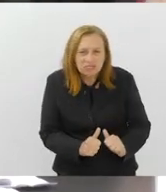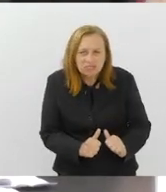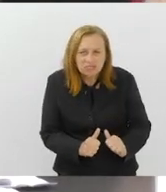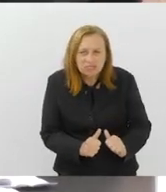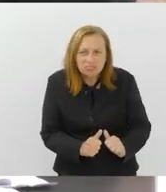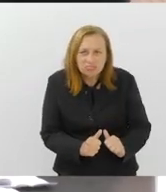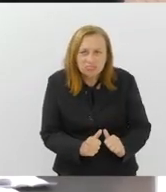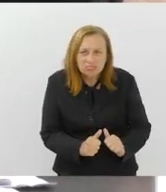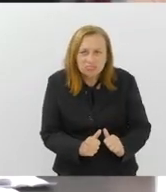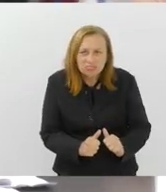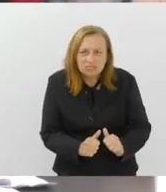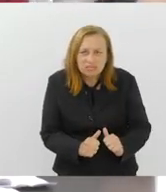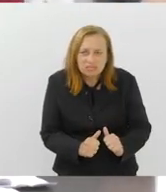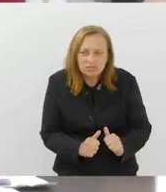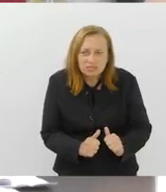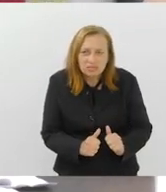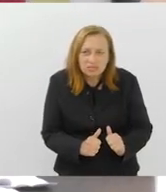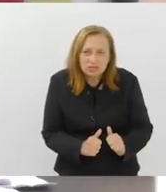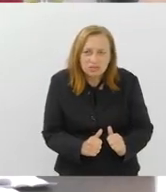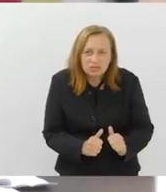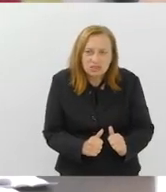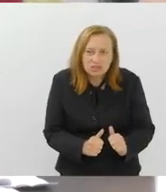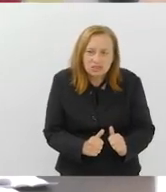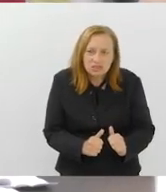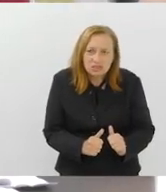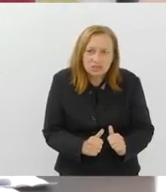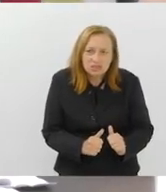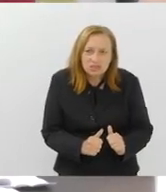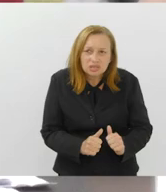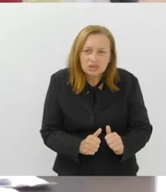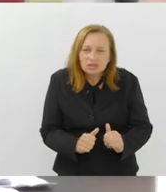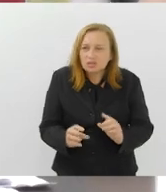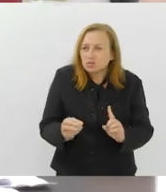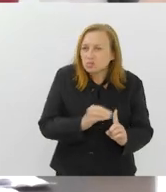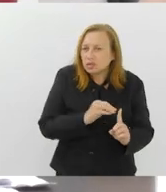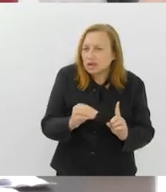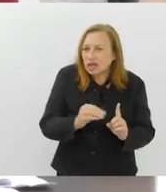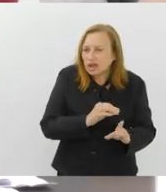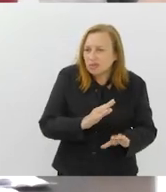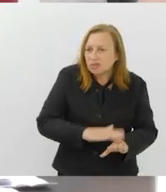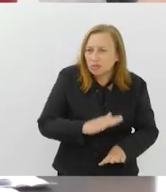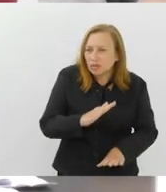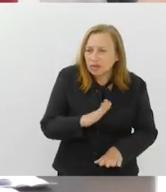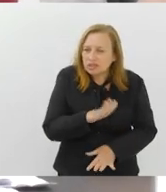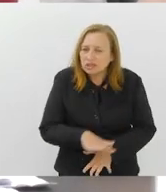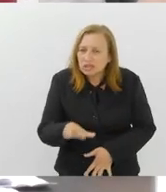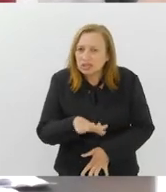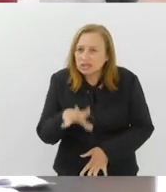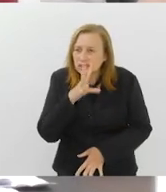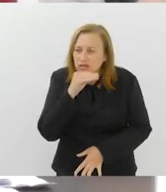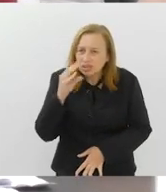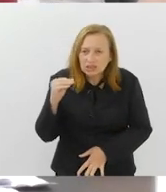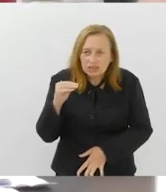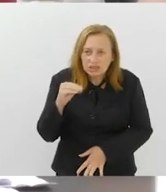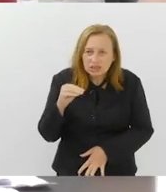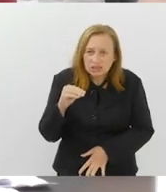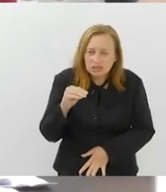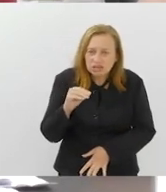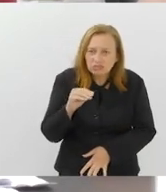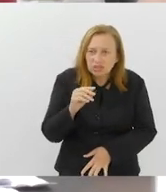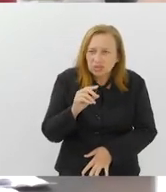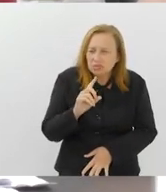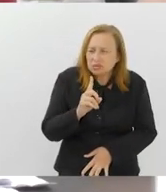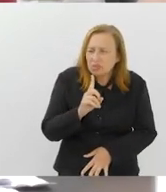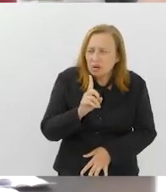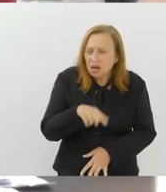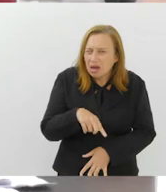que antecipe esta condição àqueles que são mais vulneráveis, que, nesse caso, crianças e adolescentes? Não é, no